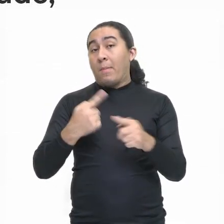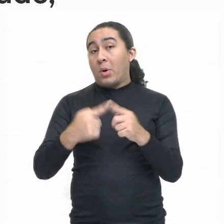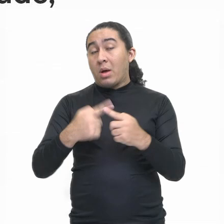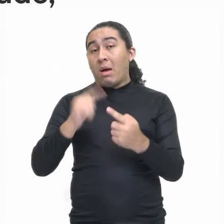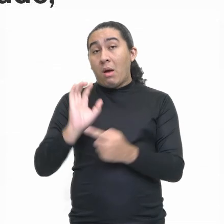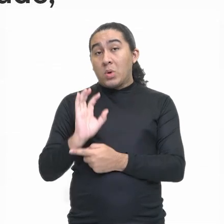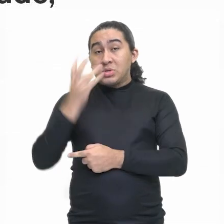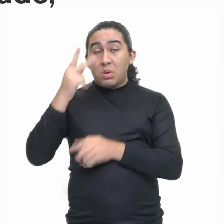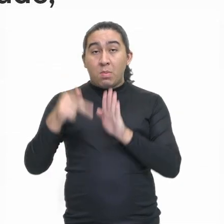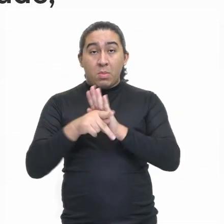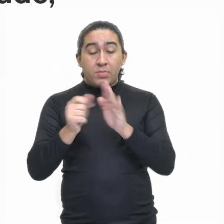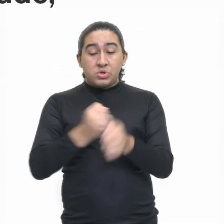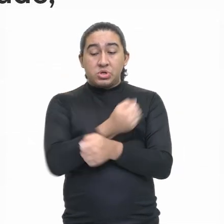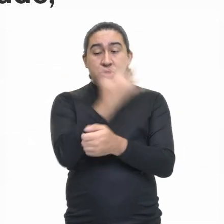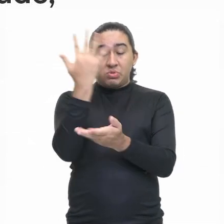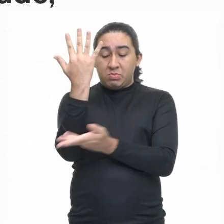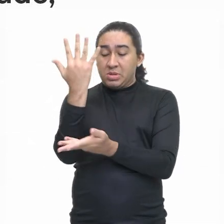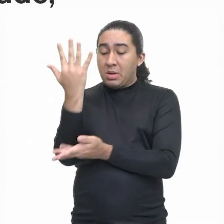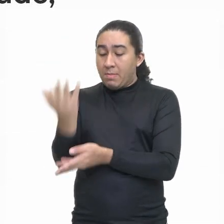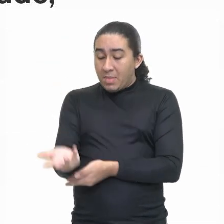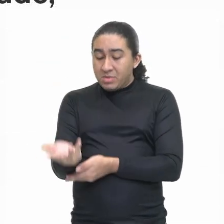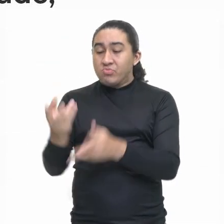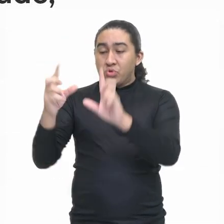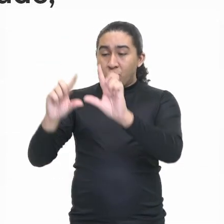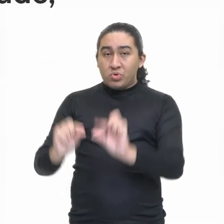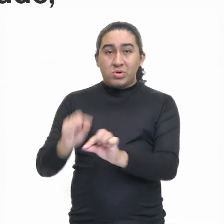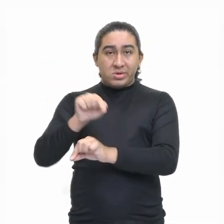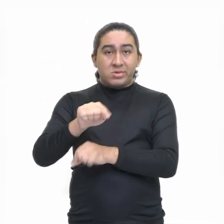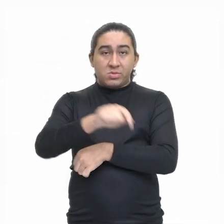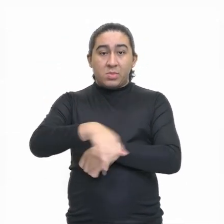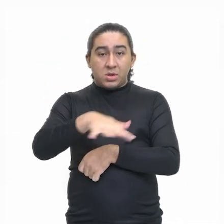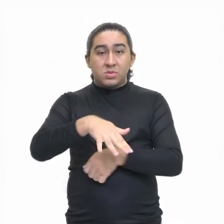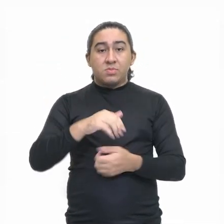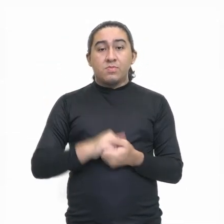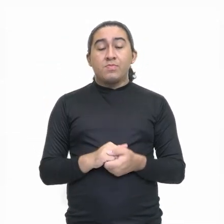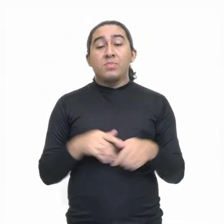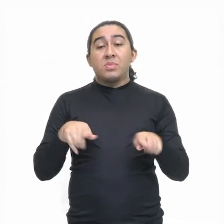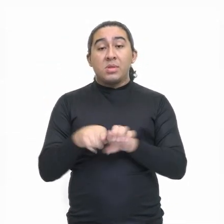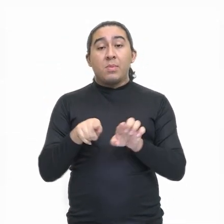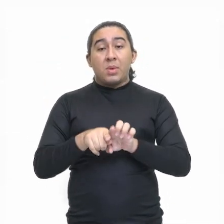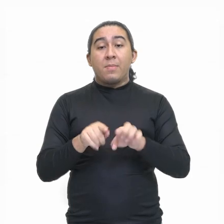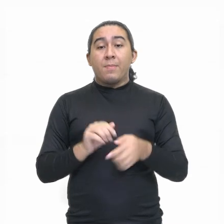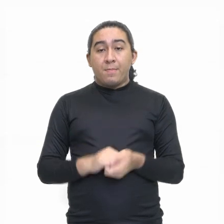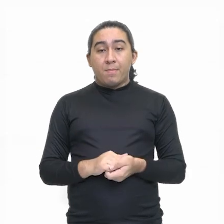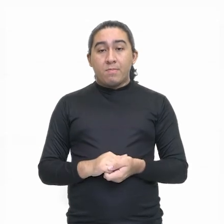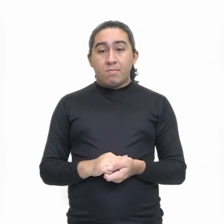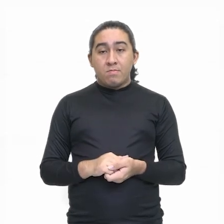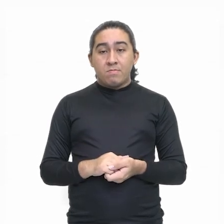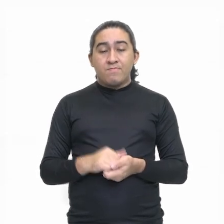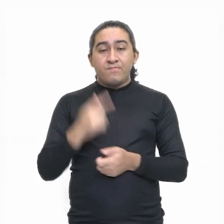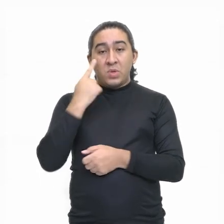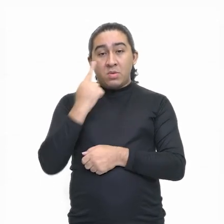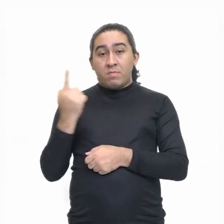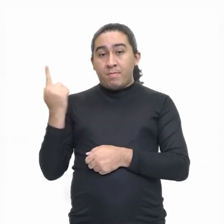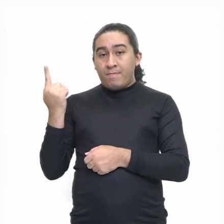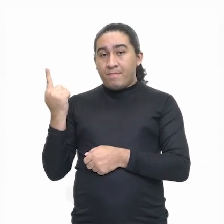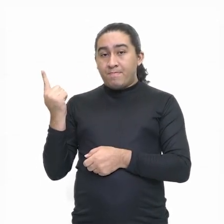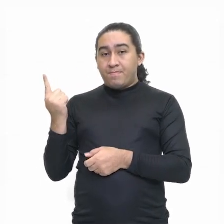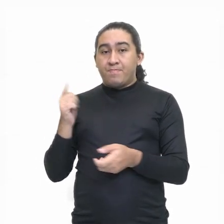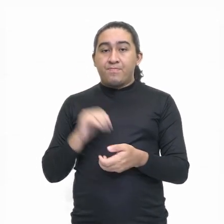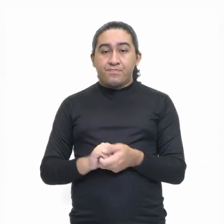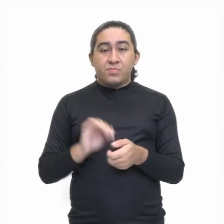do desmatamento. Que ele tem reduzido esse território. Clima tropical, aí vocês estão vendo, né,